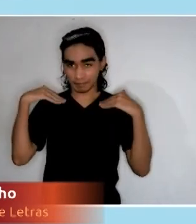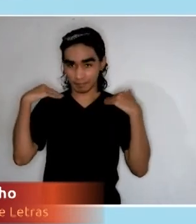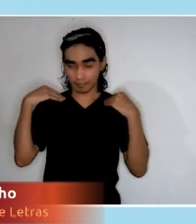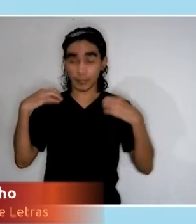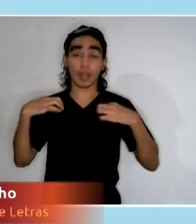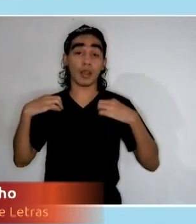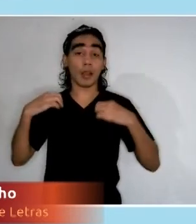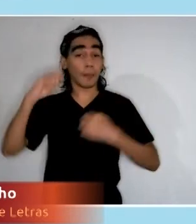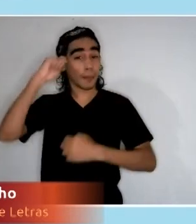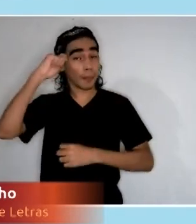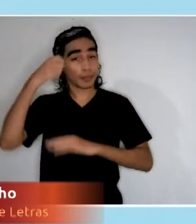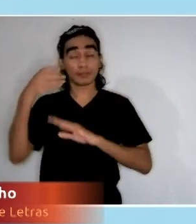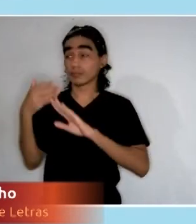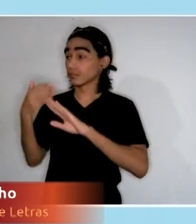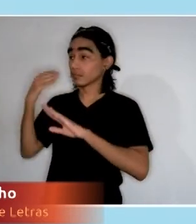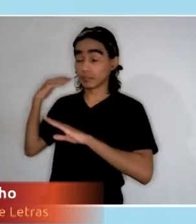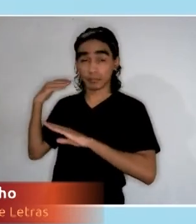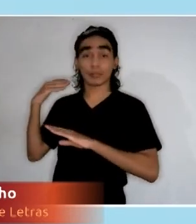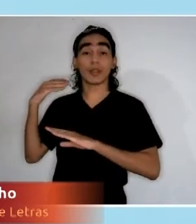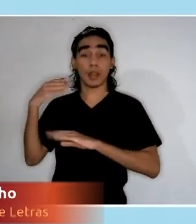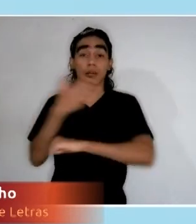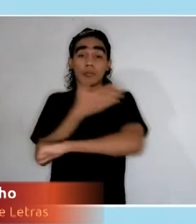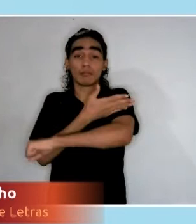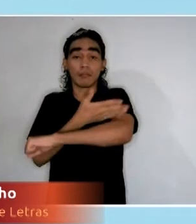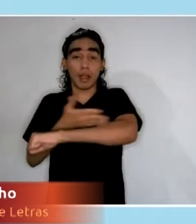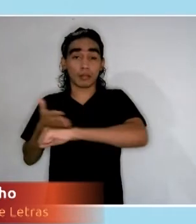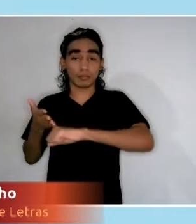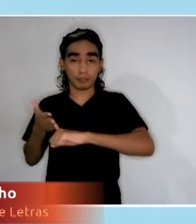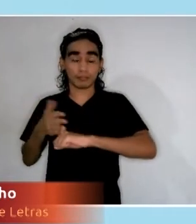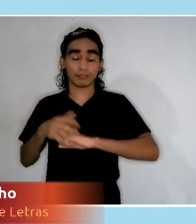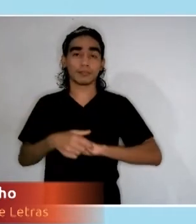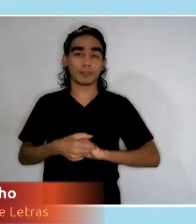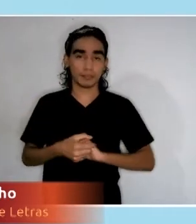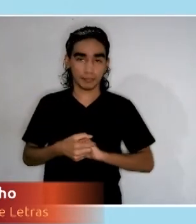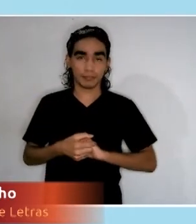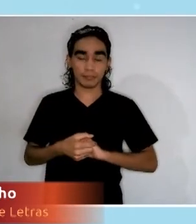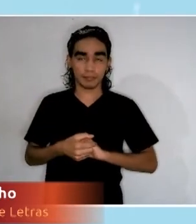preta e está à frente de um fundo branco.